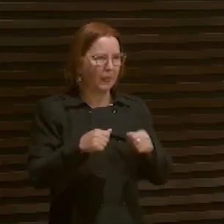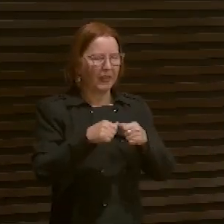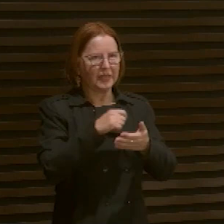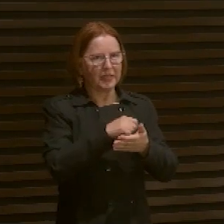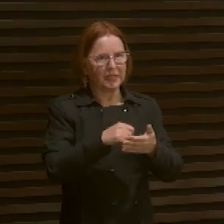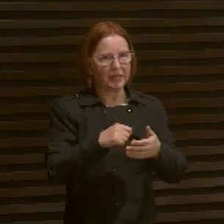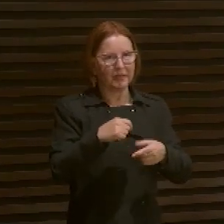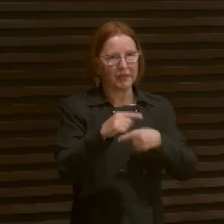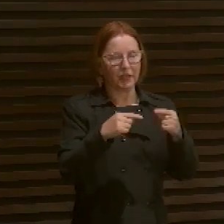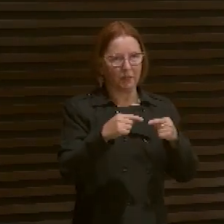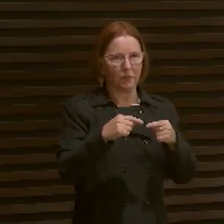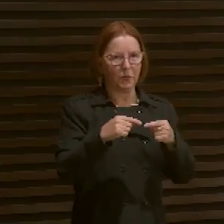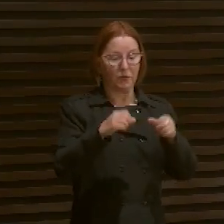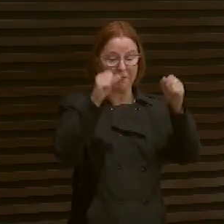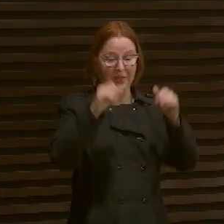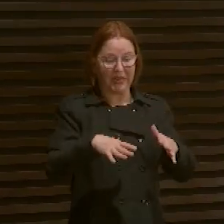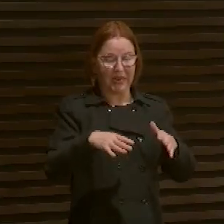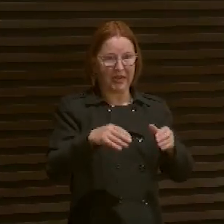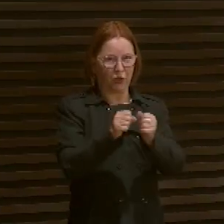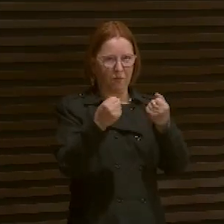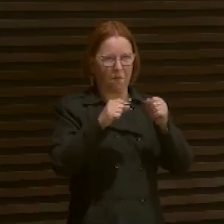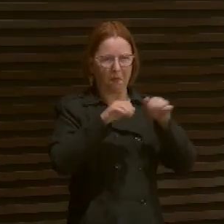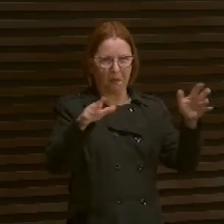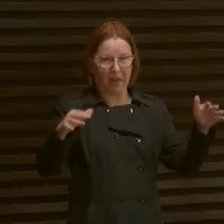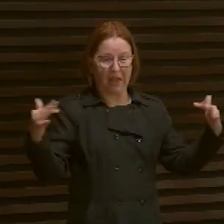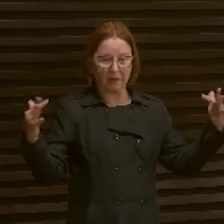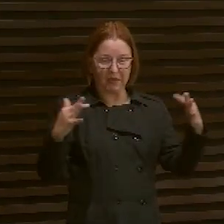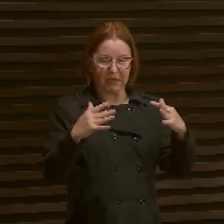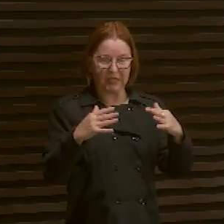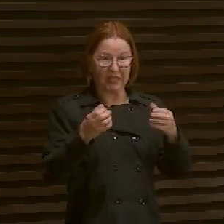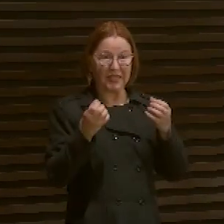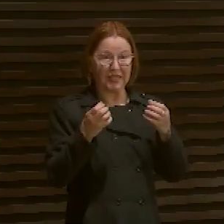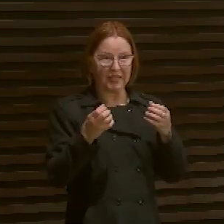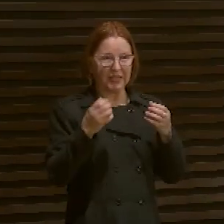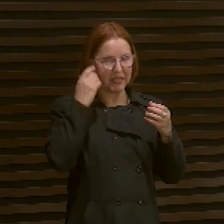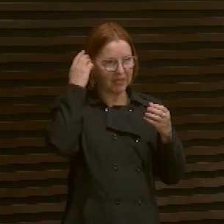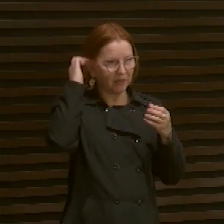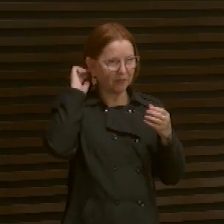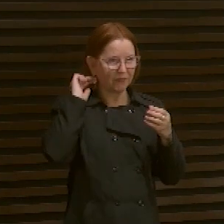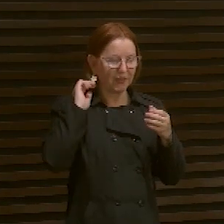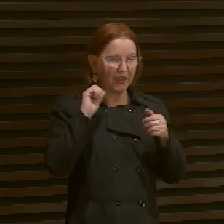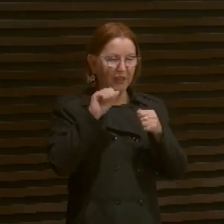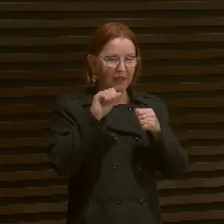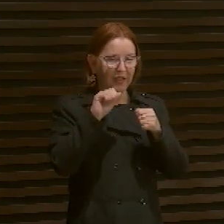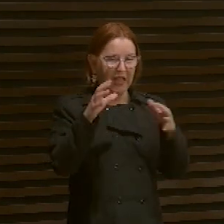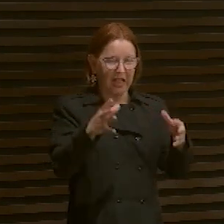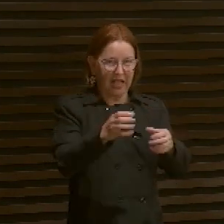depois desse milagre da multiplicação dos pães, as multidões queriam tomá-lo para fazê-lo rei.